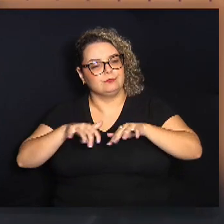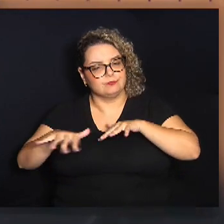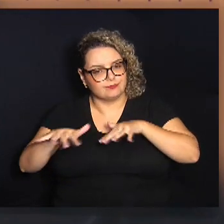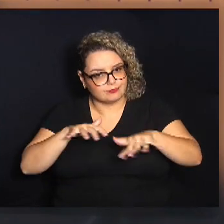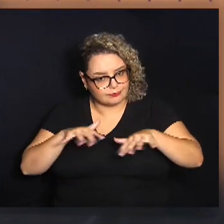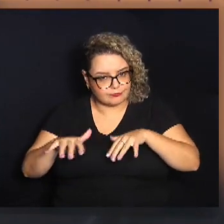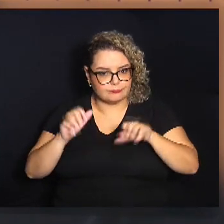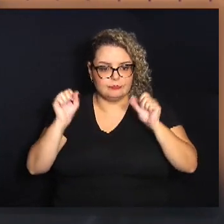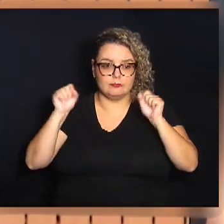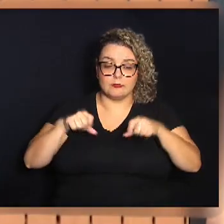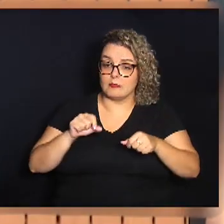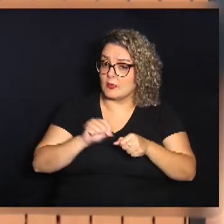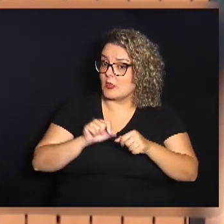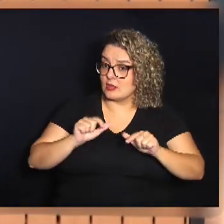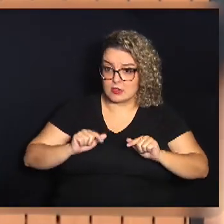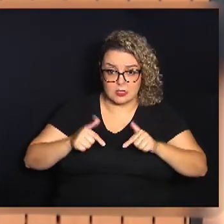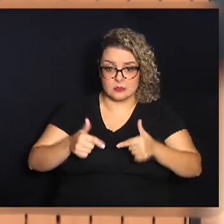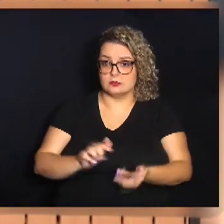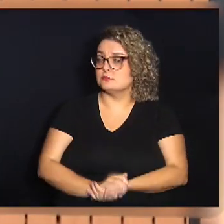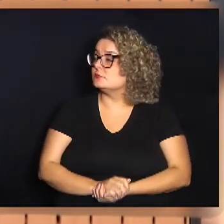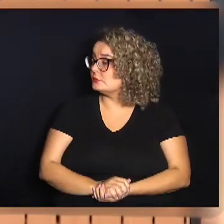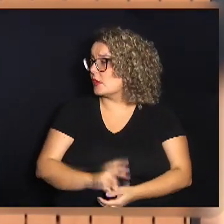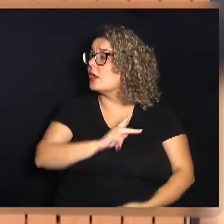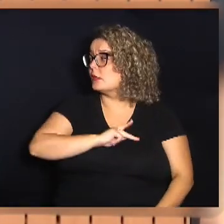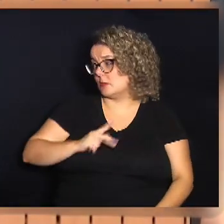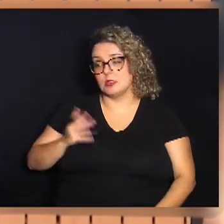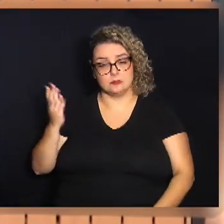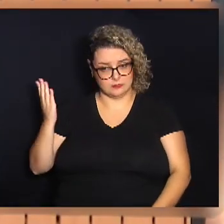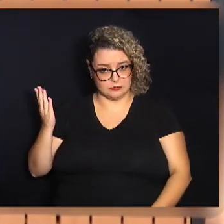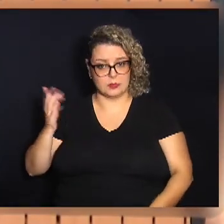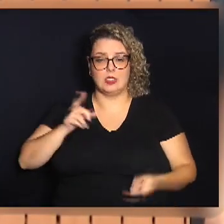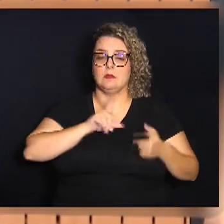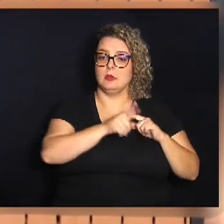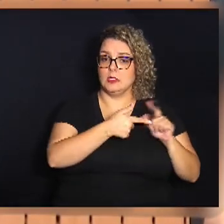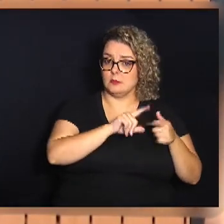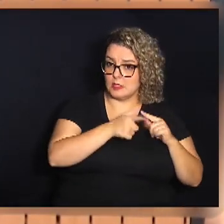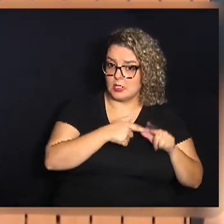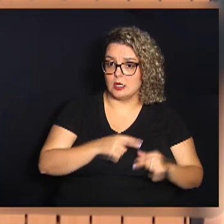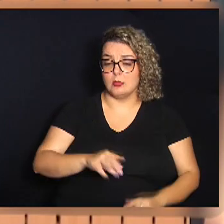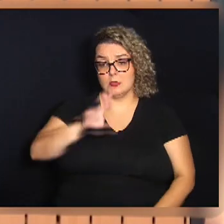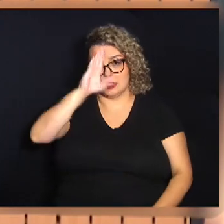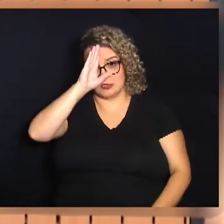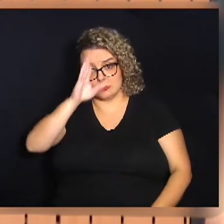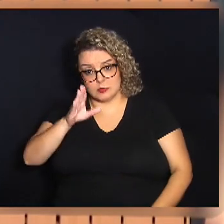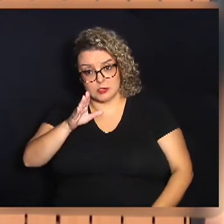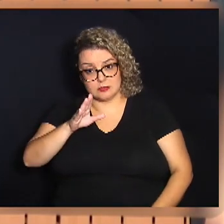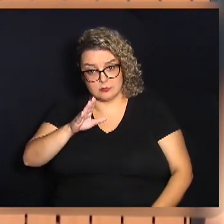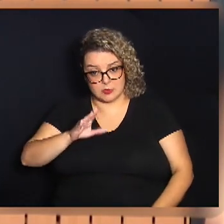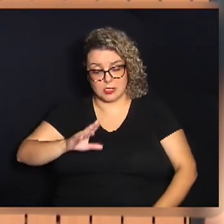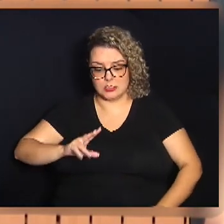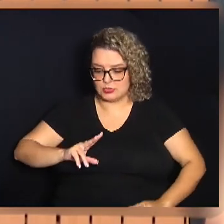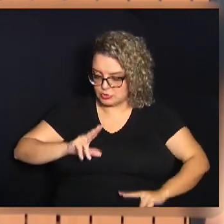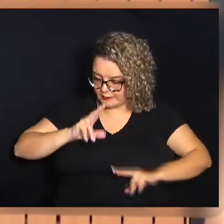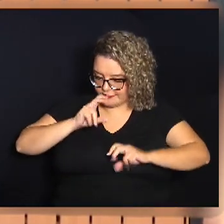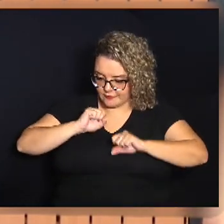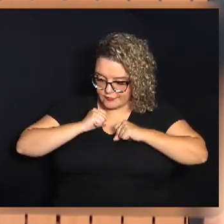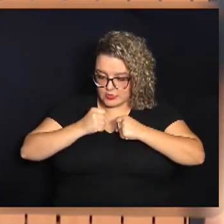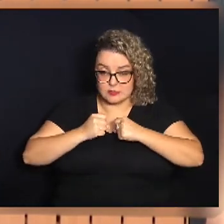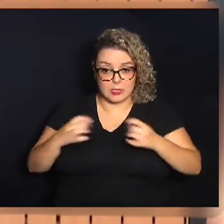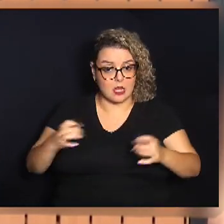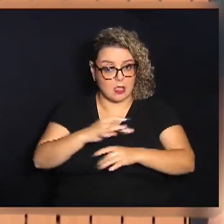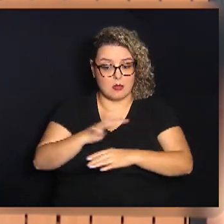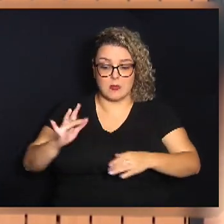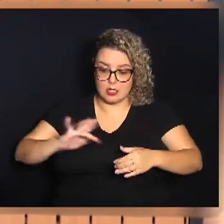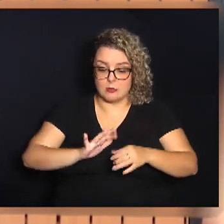mobilizar e fazer essa luta. Para o presidente da comissão, Major Jaime, uma das principais armas no combate ao mosquito Aedes aegypti é